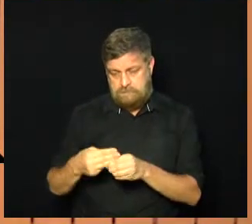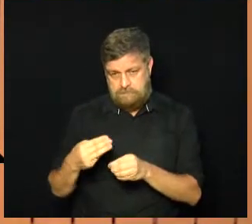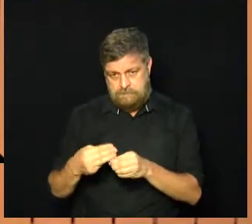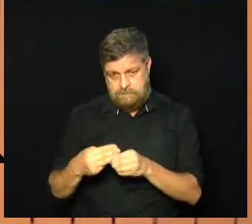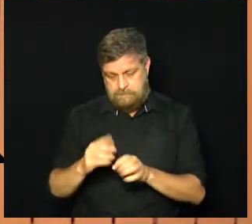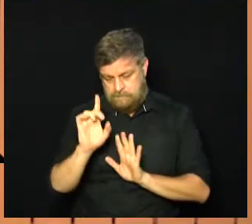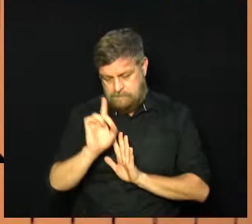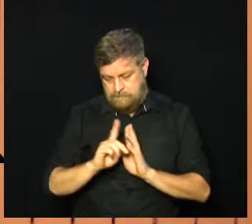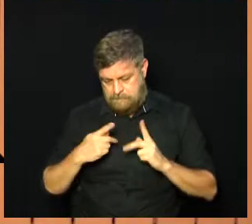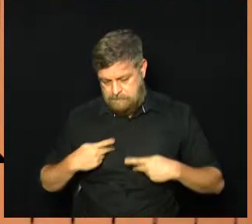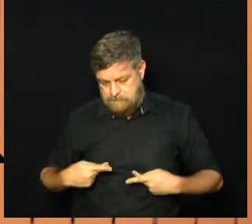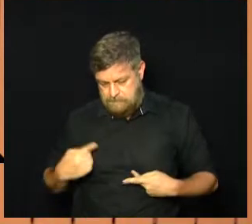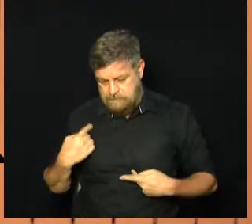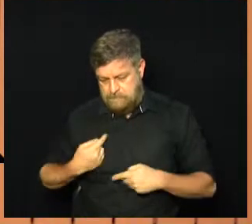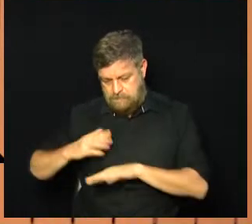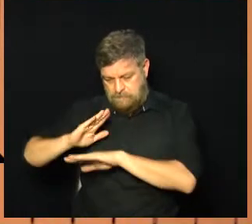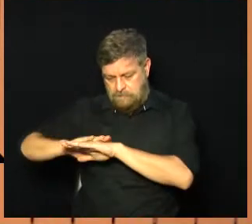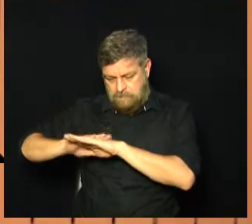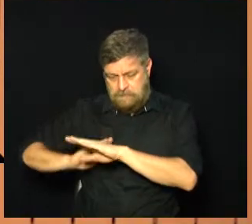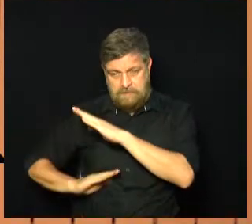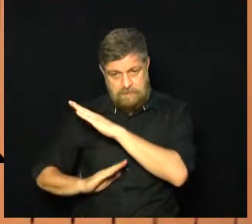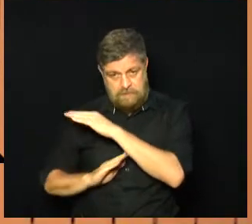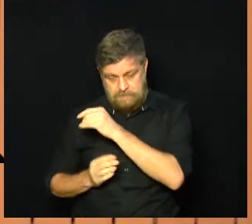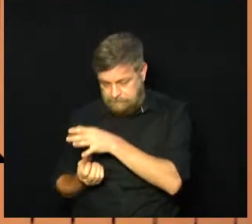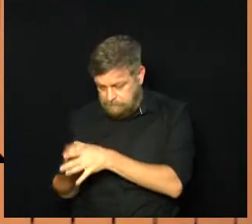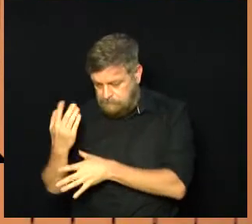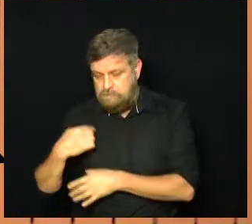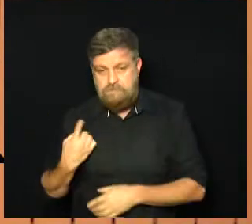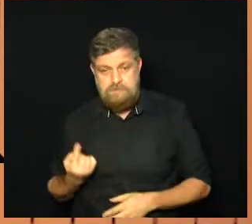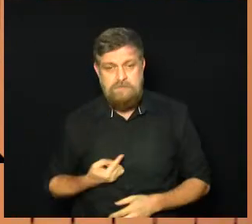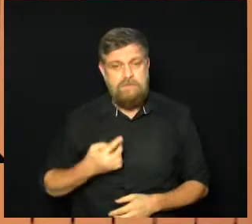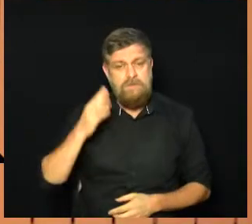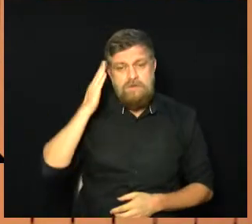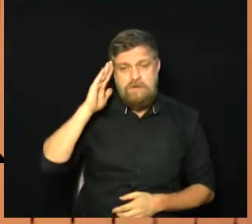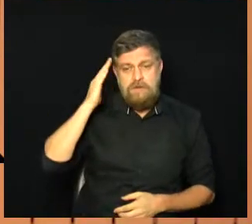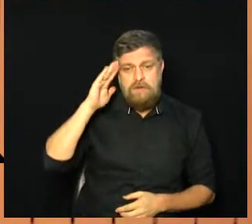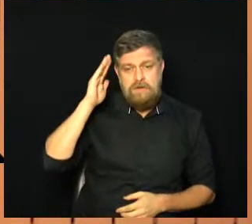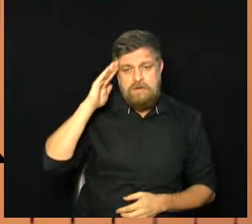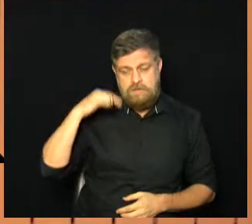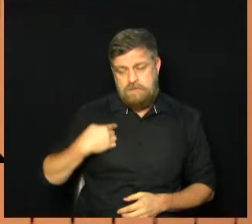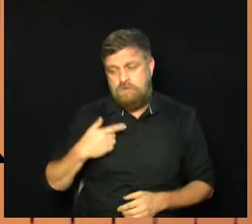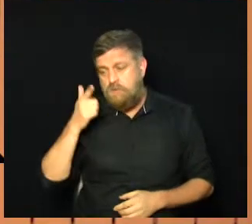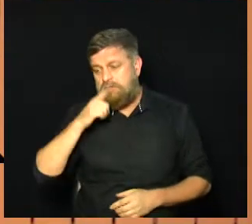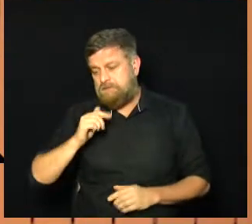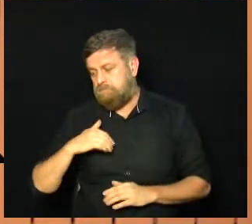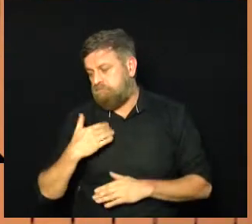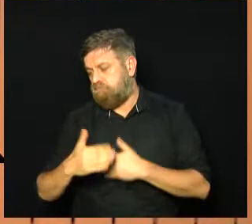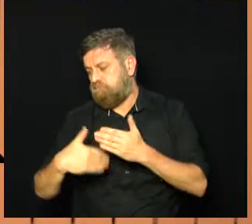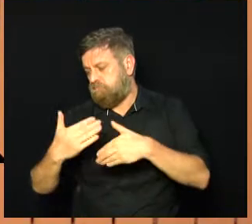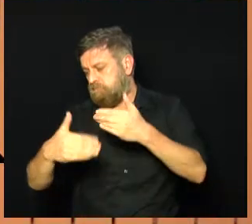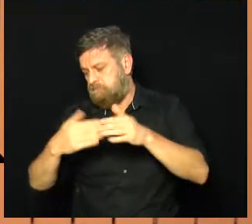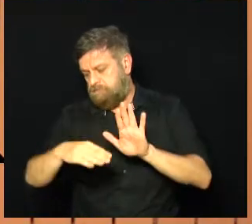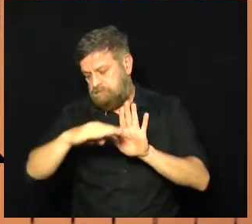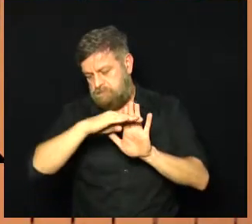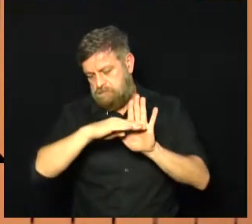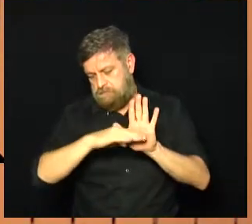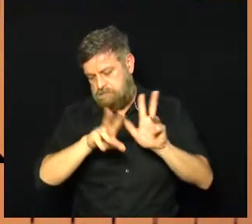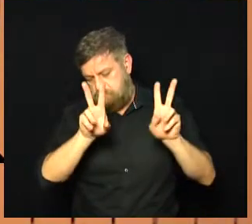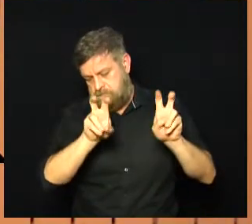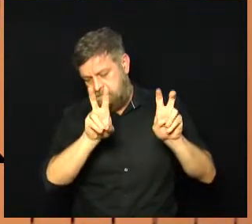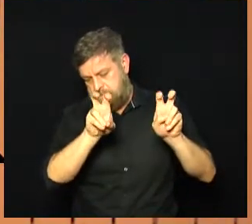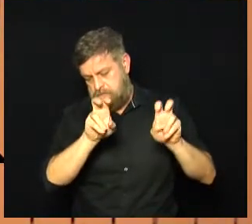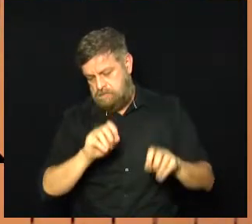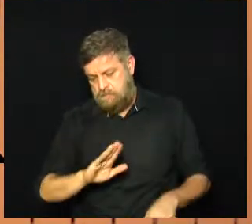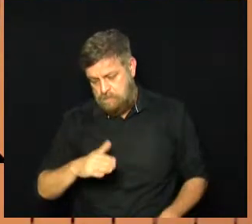também criou aqui dentro dessa casa, porque a gente entende que a gente só vai conseguir avançar nessa pauta quando a gente tiver um